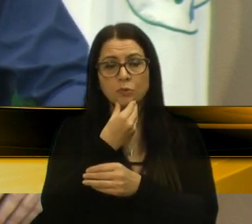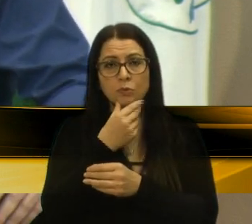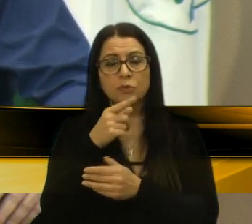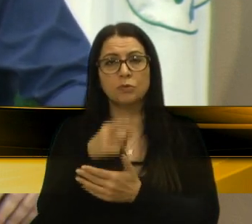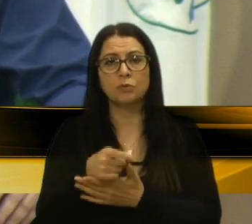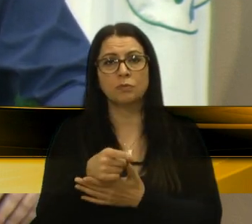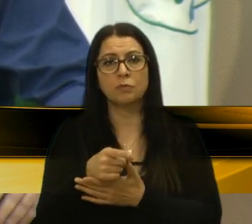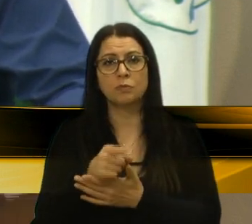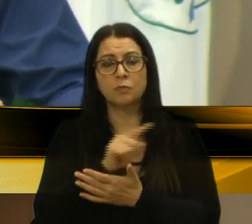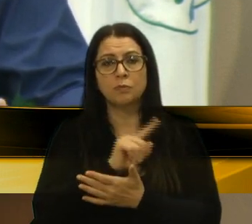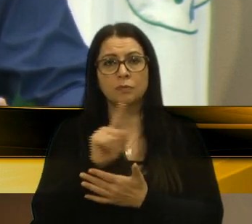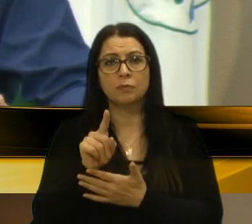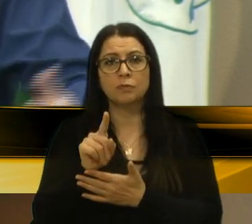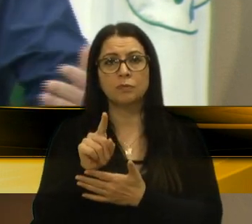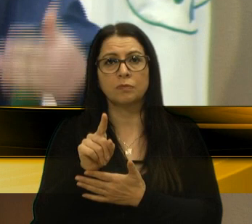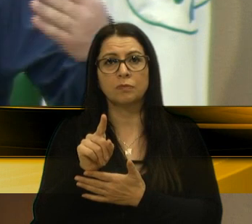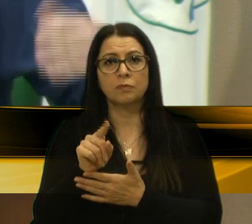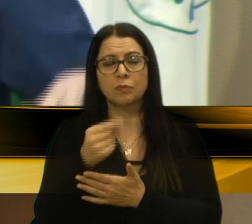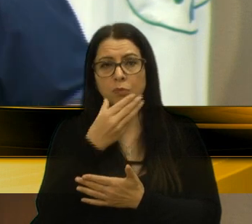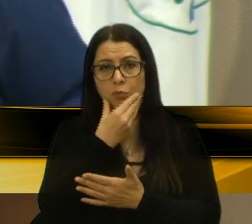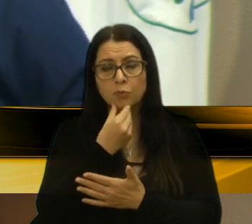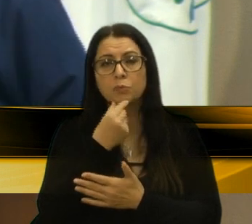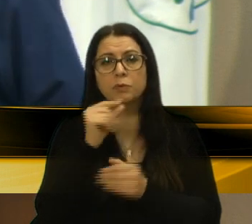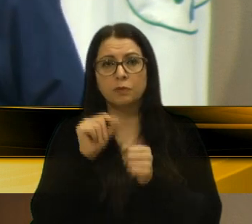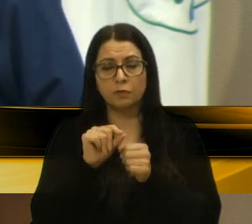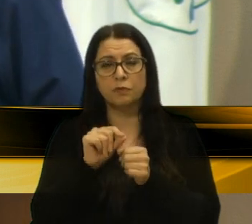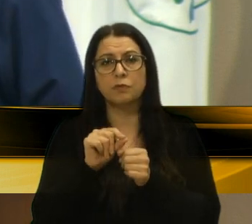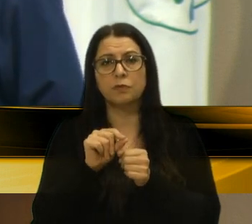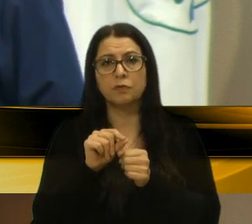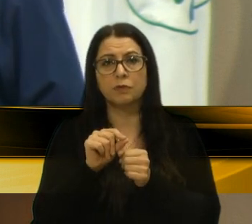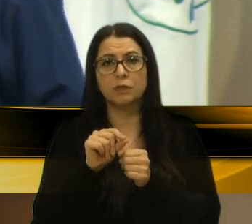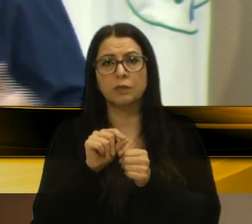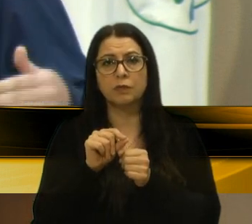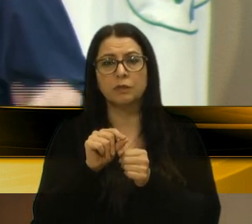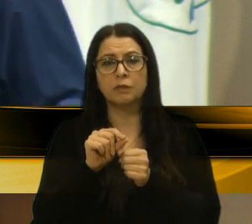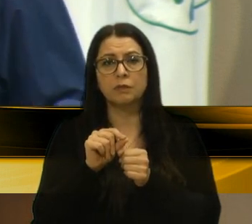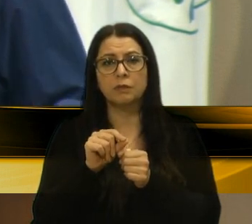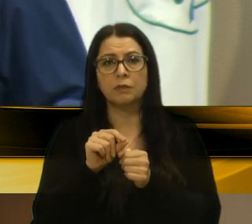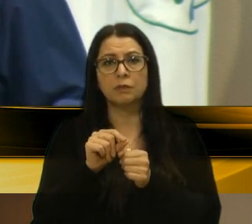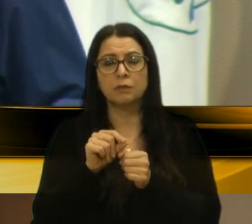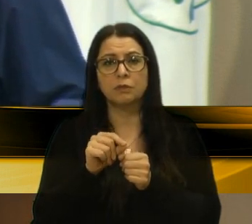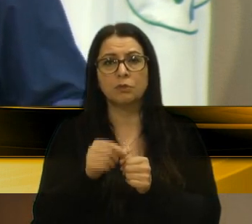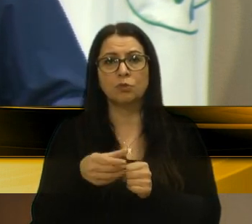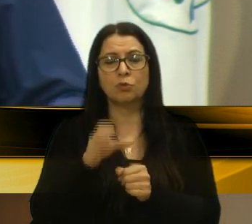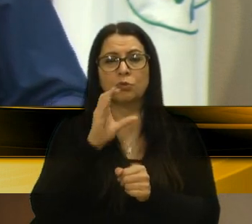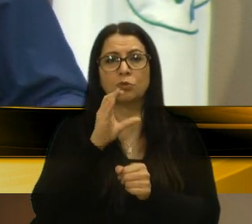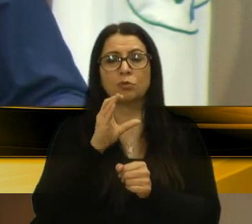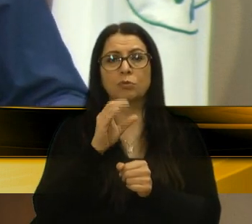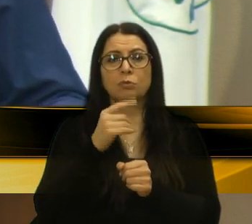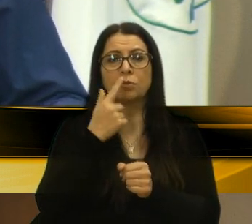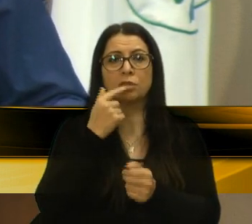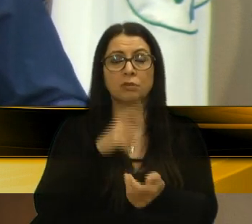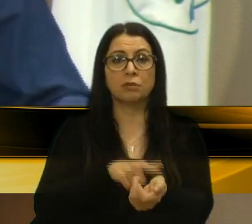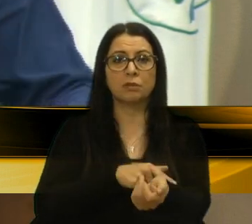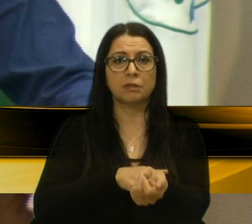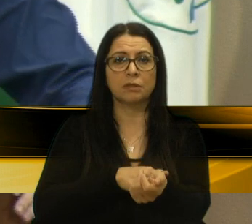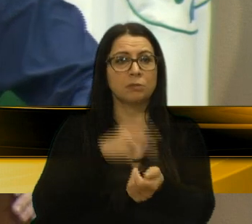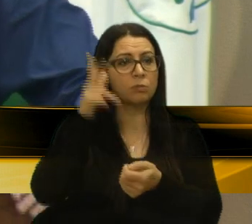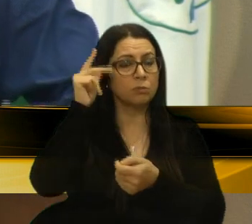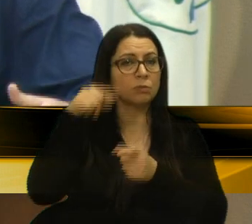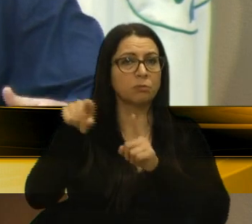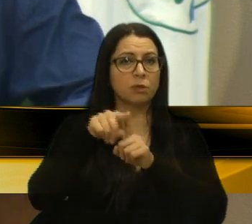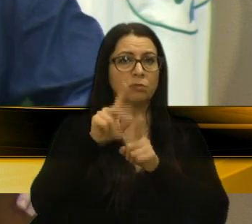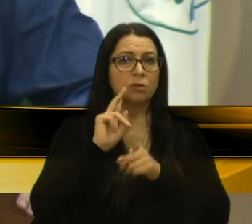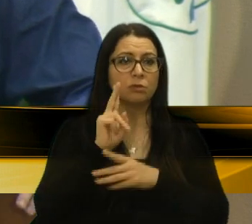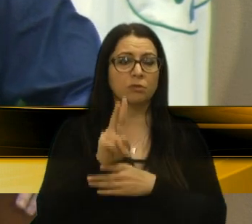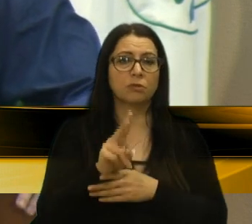simbolicamente não, ele tomou de fato o sangue de uma égua, contestando o exame que tinha dado positivo, e